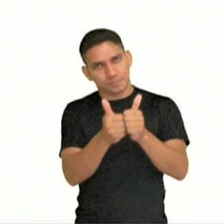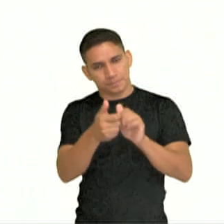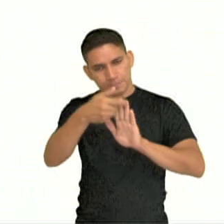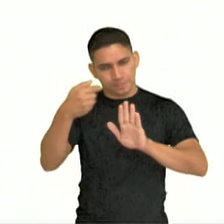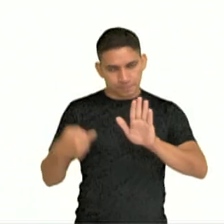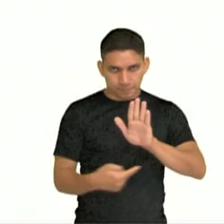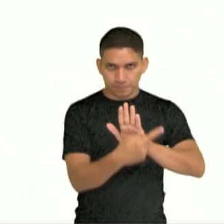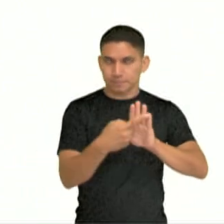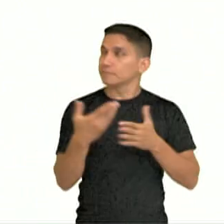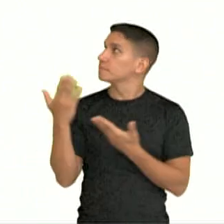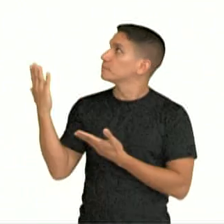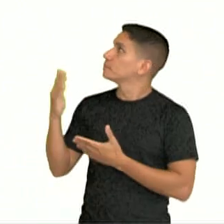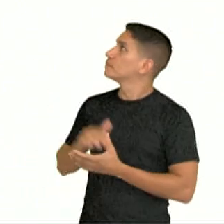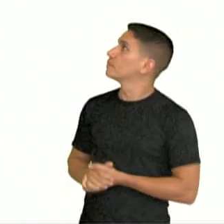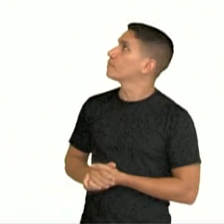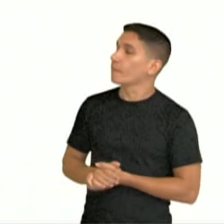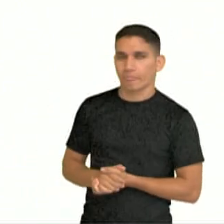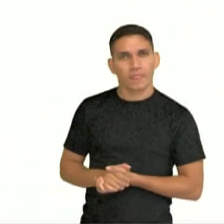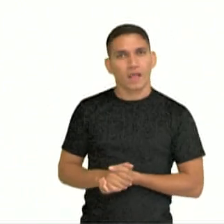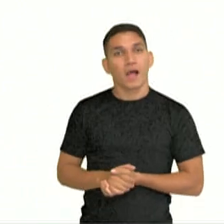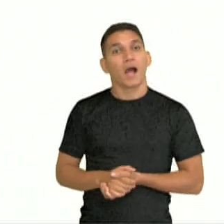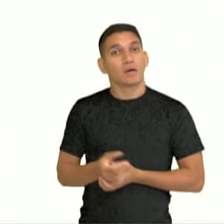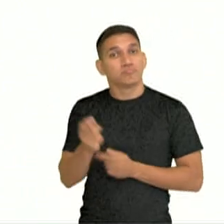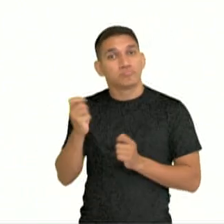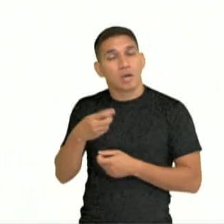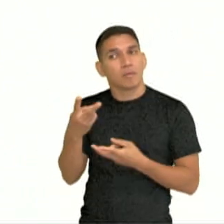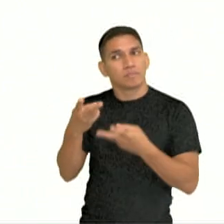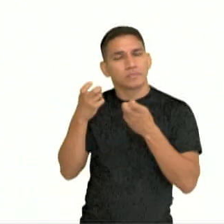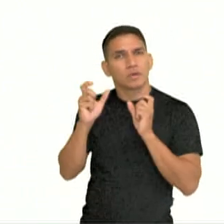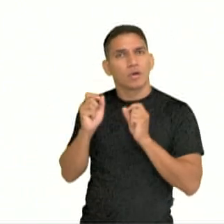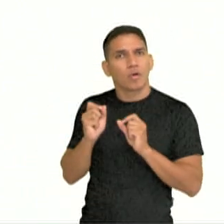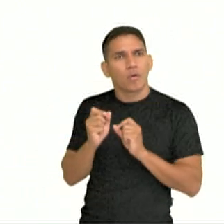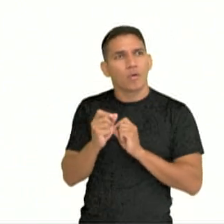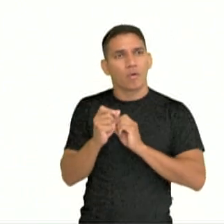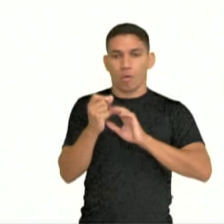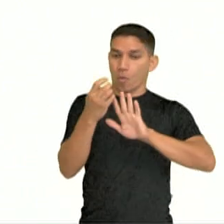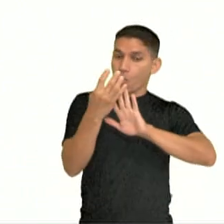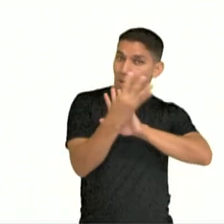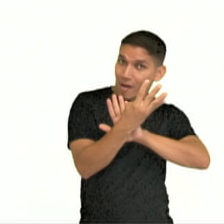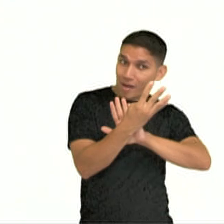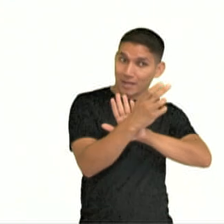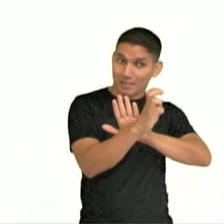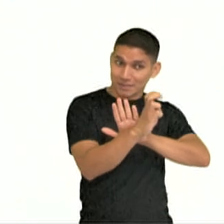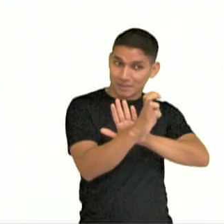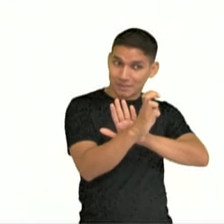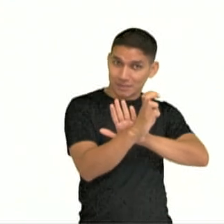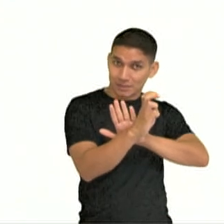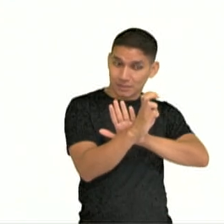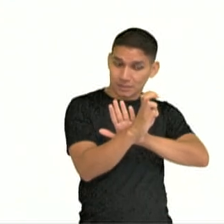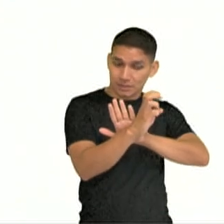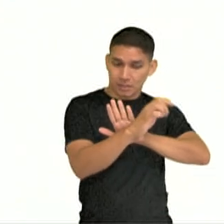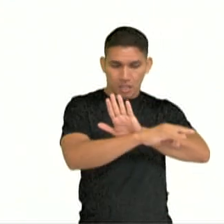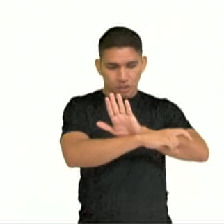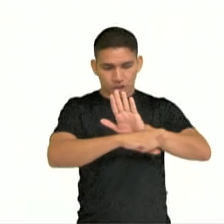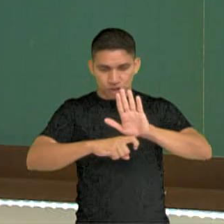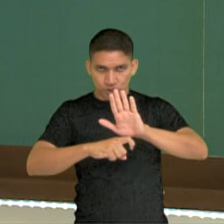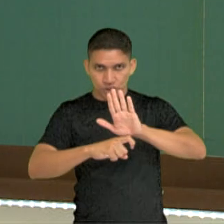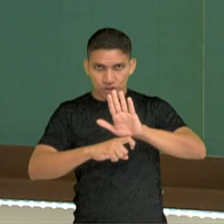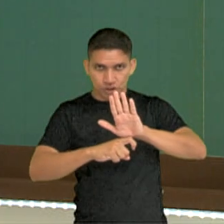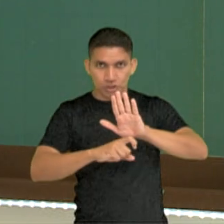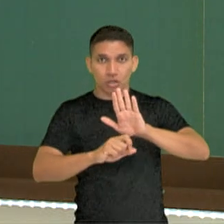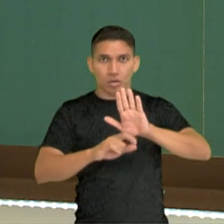respectivamente. Então, vejam que a projeção do ângulo de 45 graus sobre o eixo x, que vai me dar o